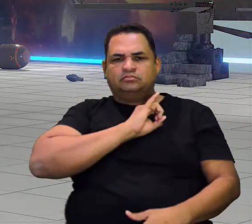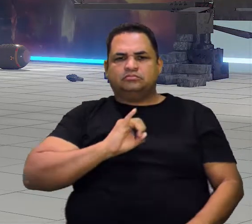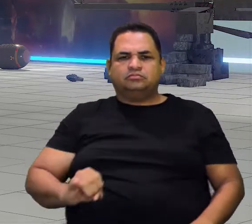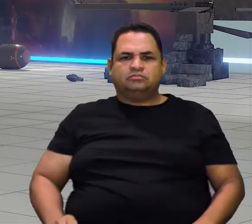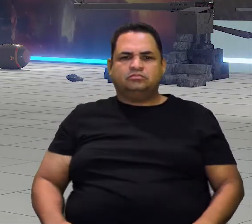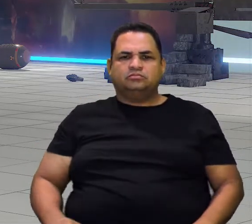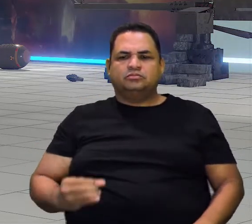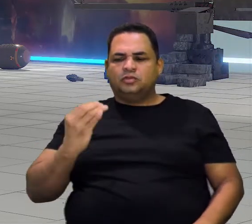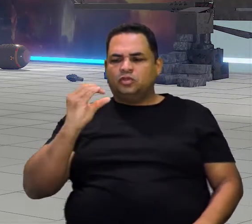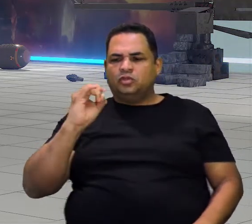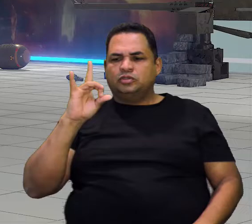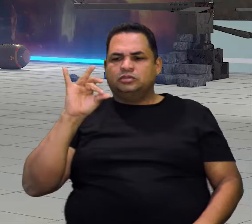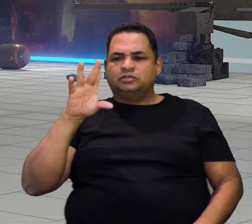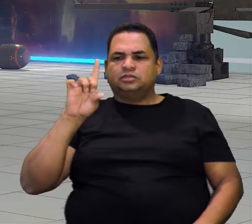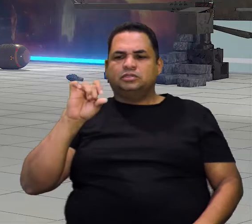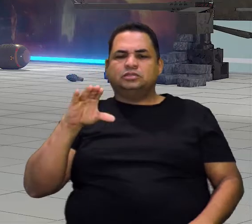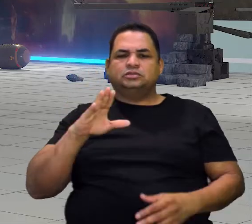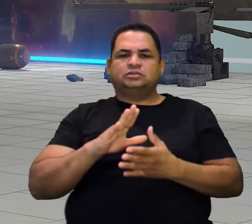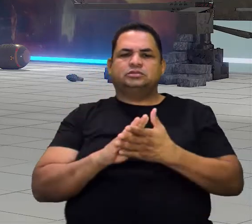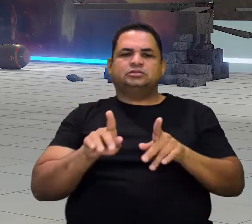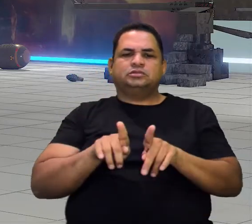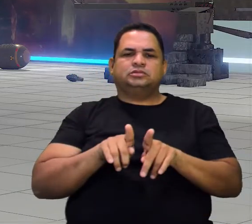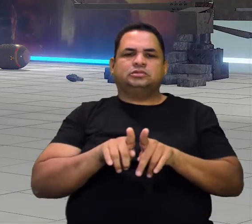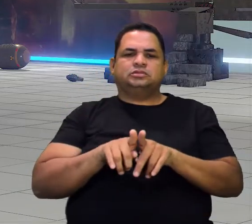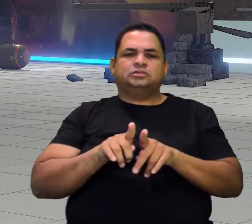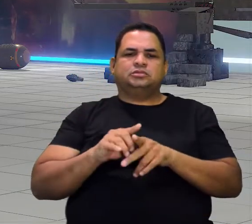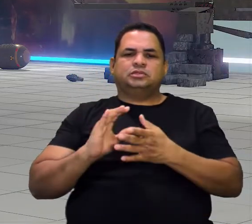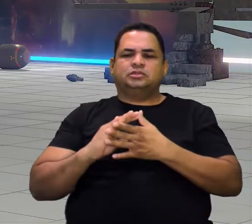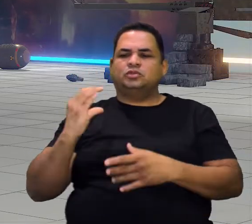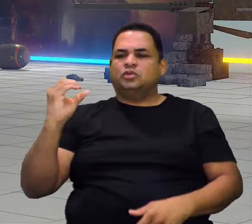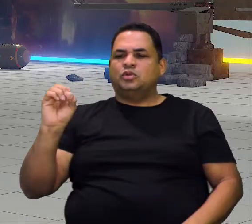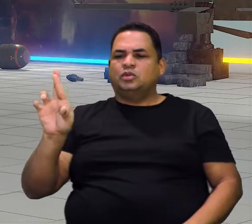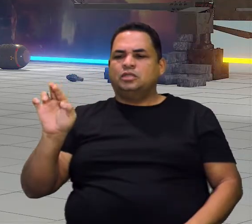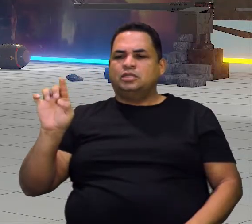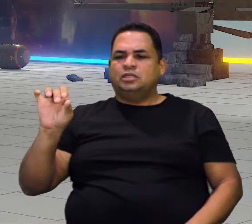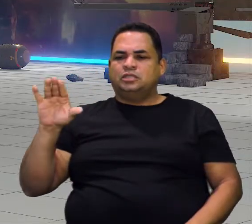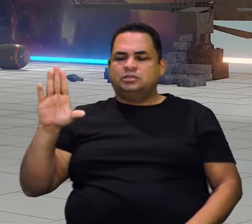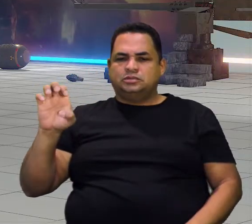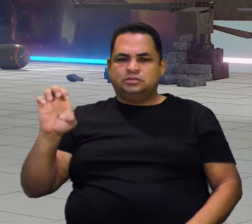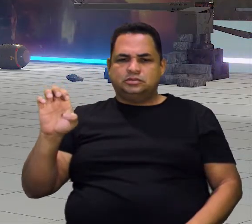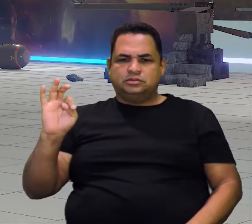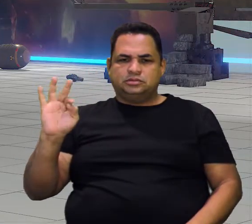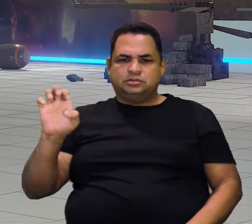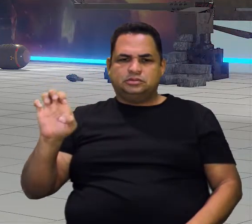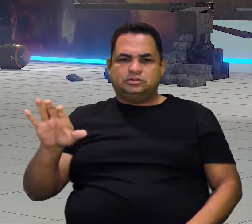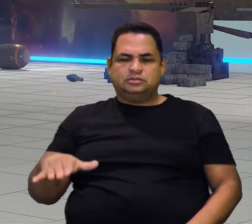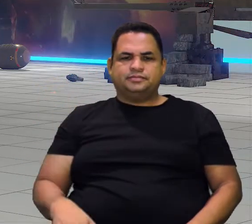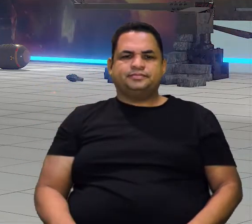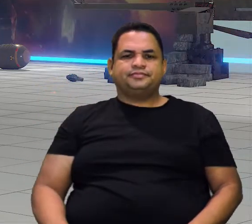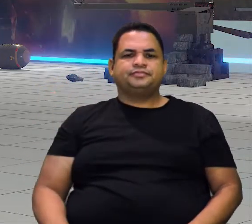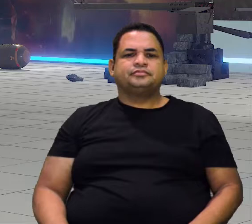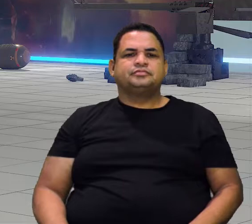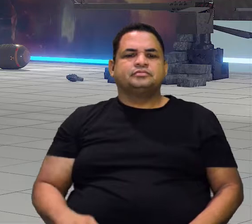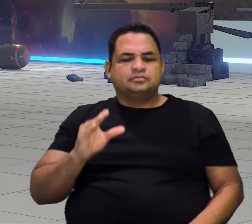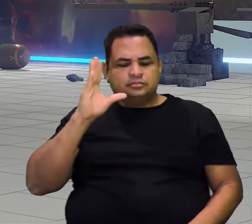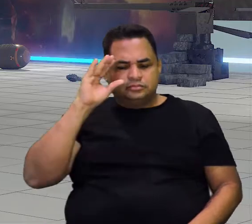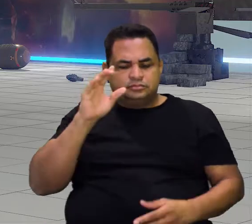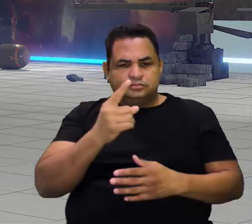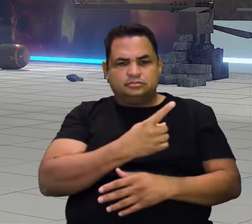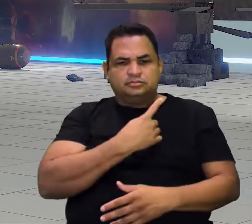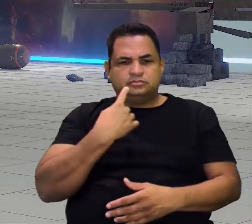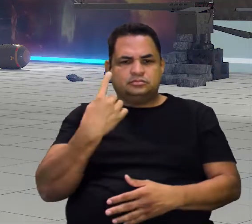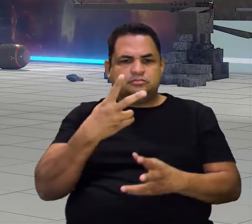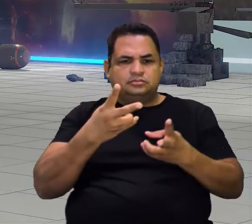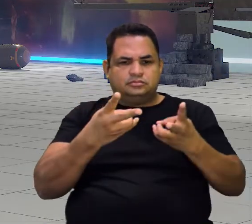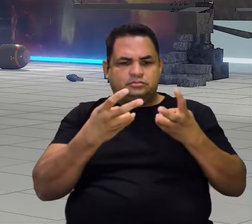do Ocidente e o Império Romano do Oriente. E o interessante é que nós vamos perceber